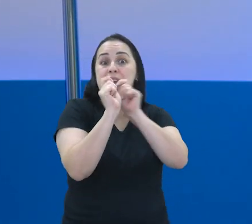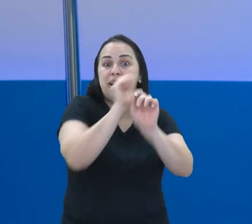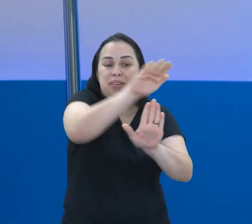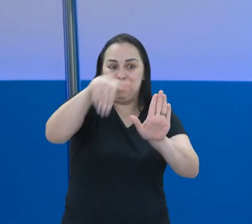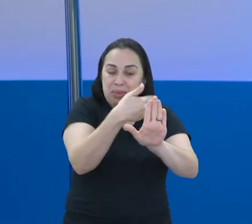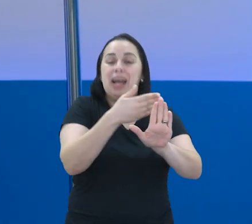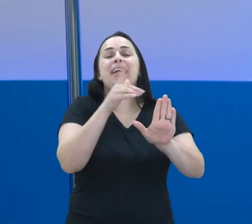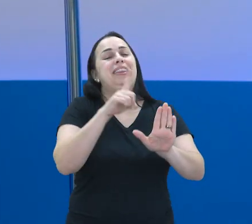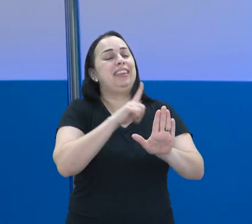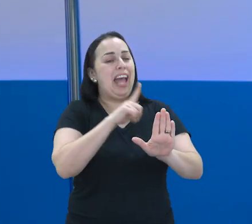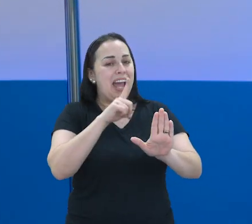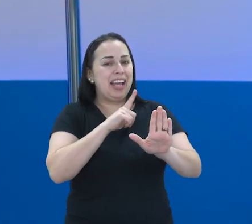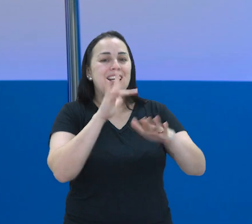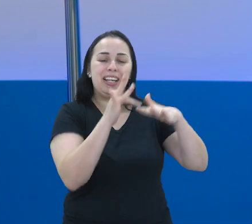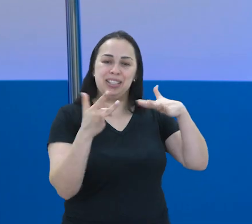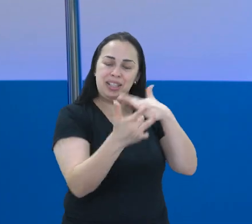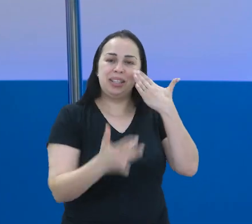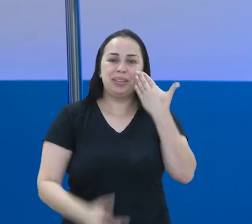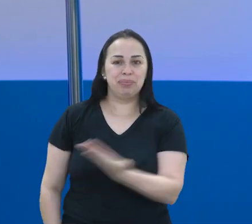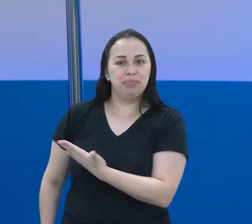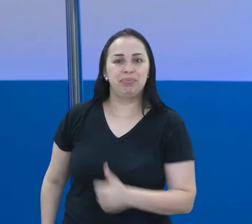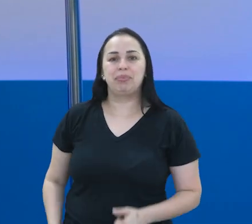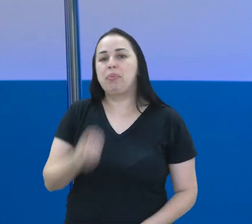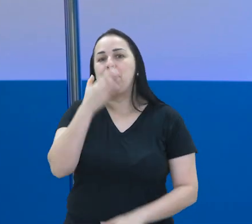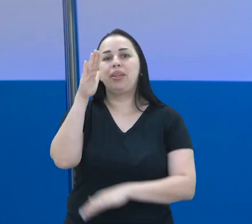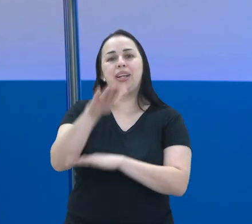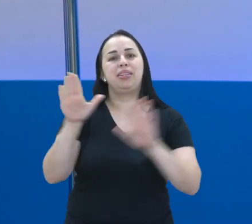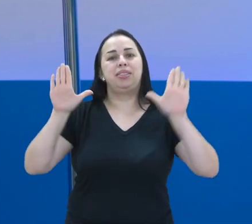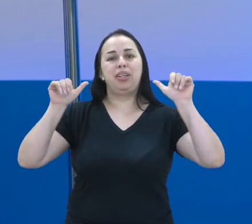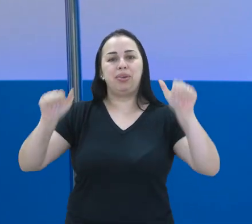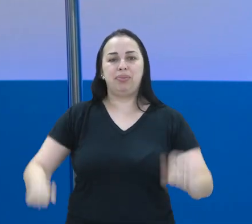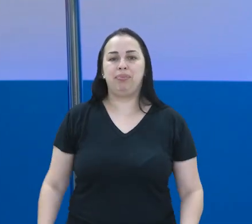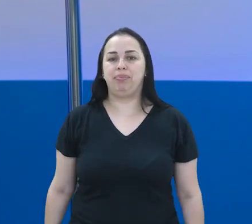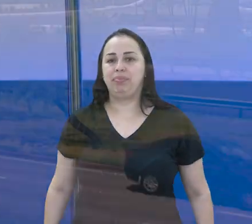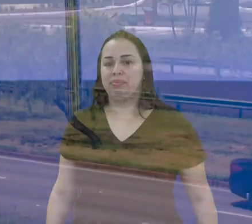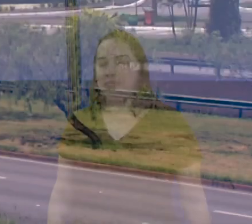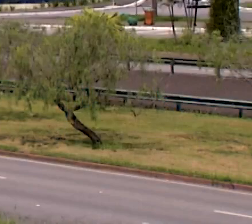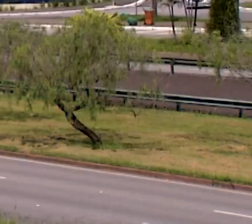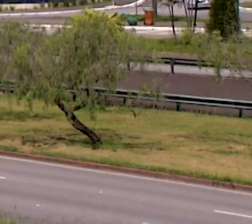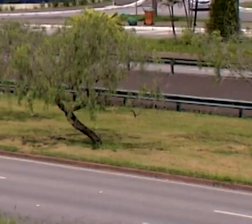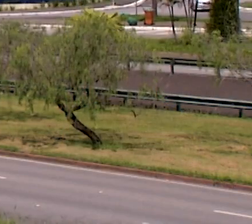nas redes sociais, @TV Câmara SJC. Ótima tarde, tchau, tchau.